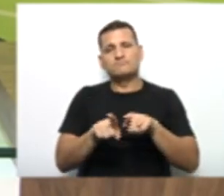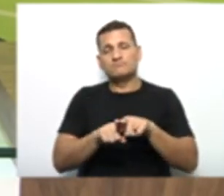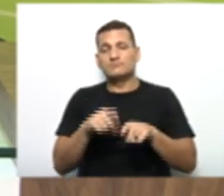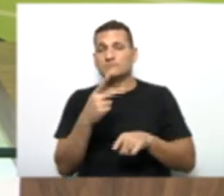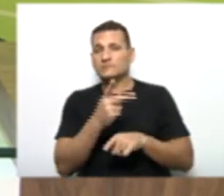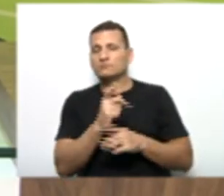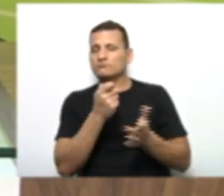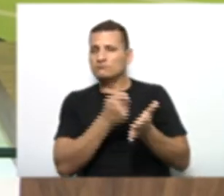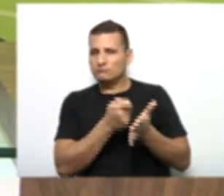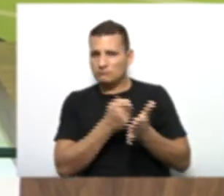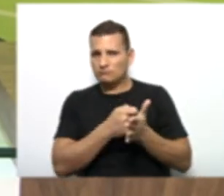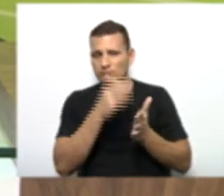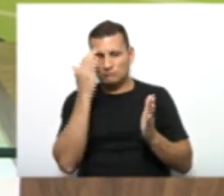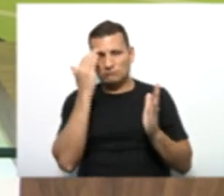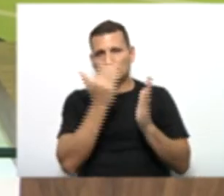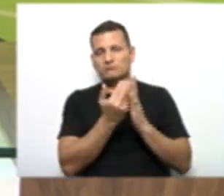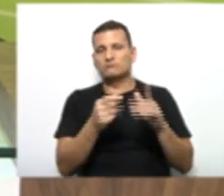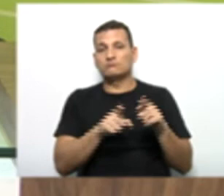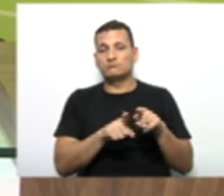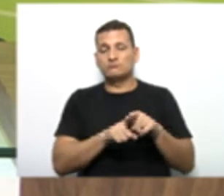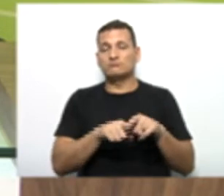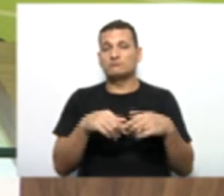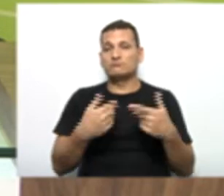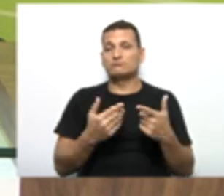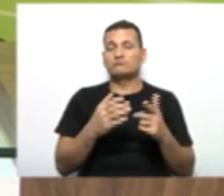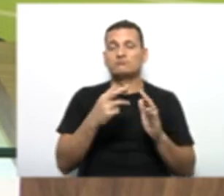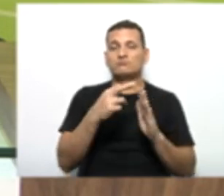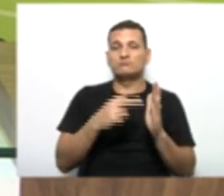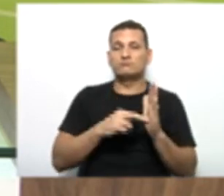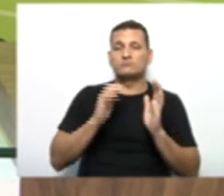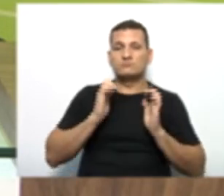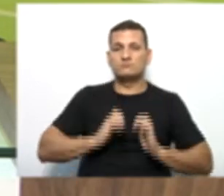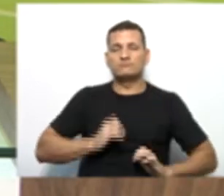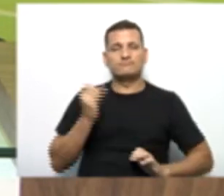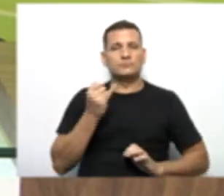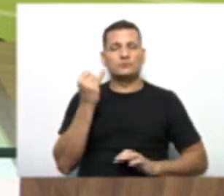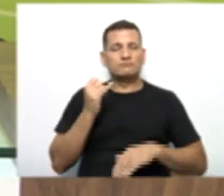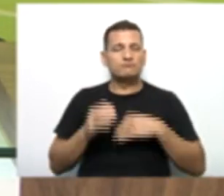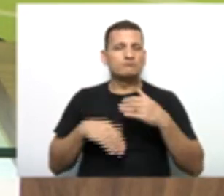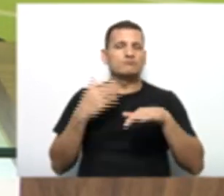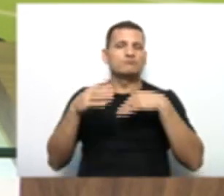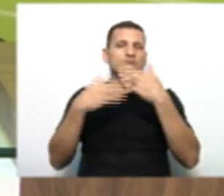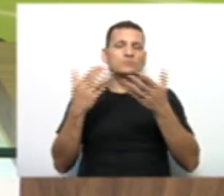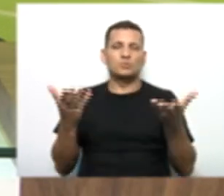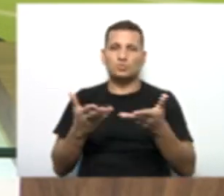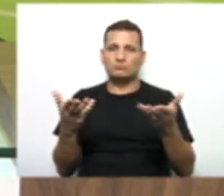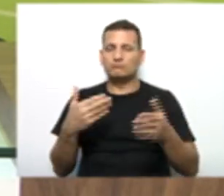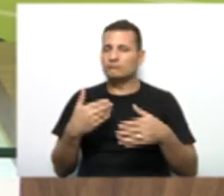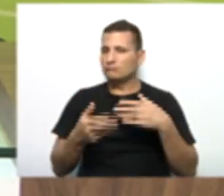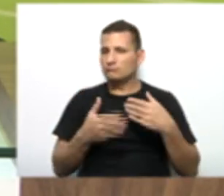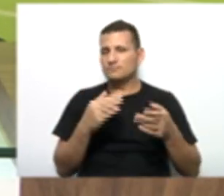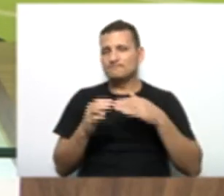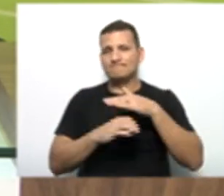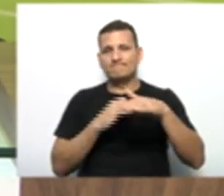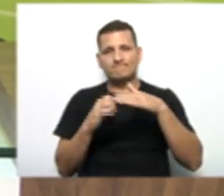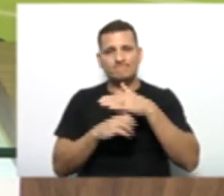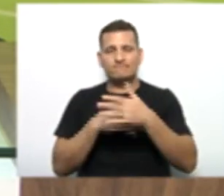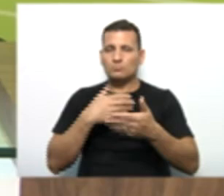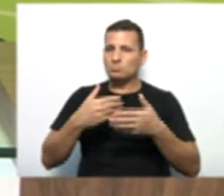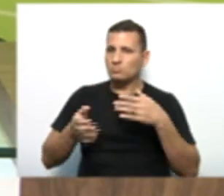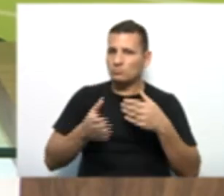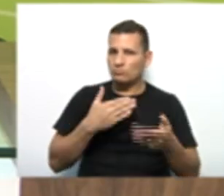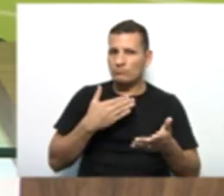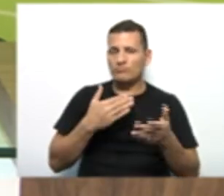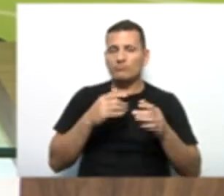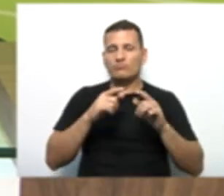deveres. Então, o código de ética ele é fundamental para o crescimento e para o desenvolvimento hoje de qualquer empresa ou de qualquer órgão